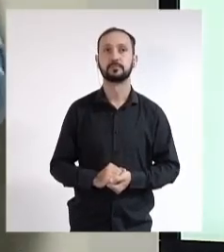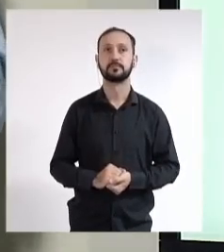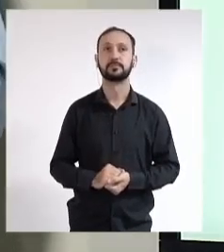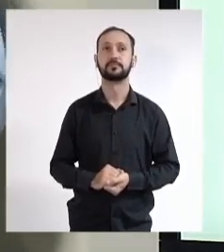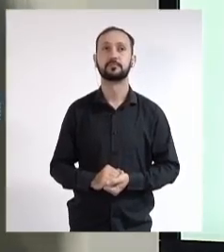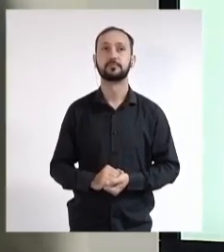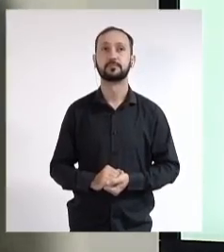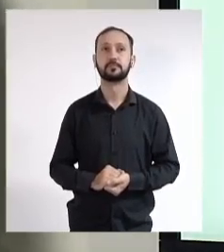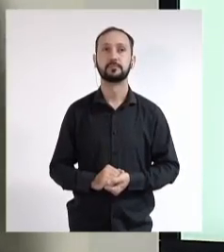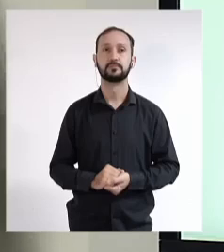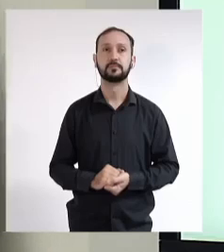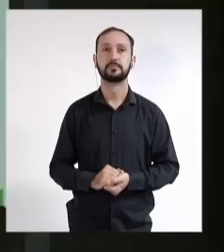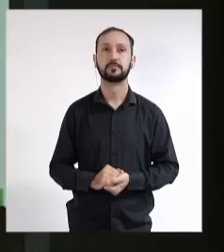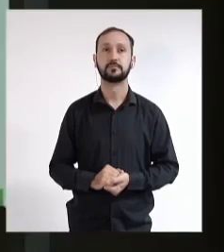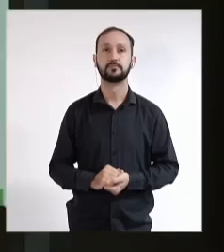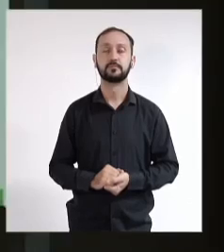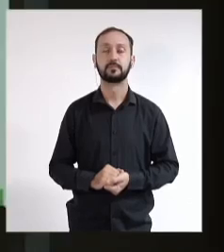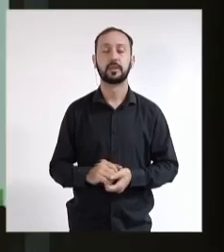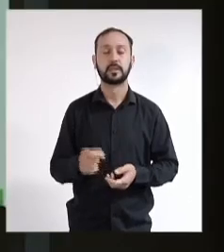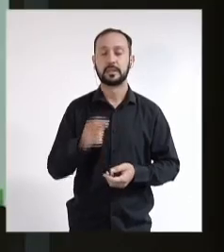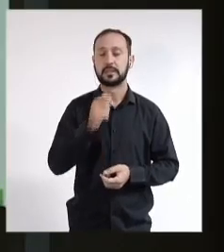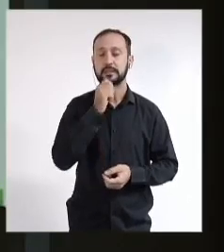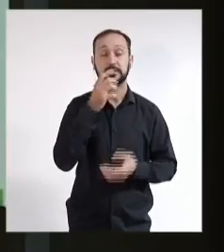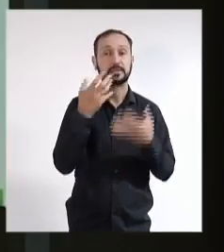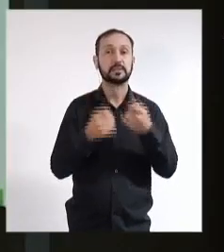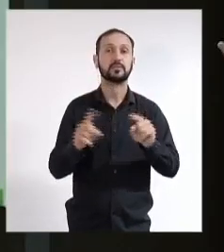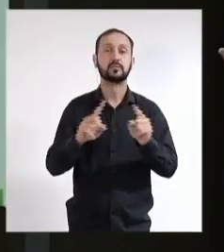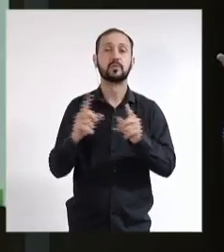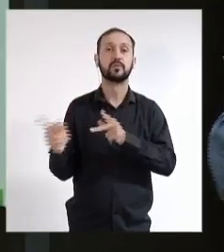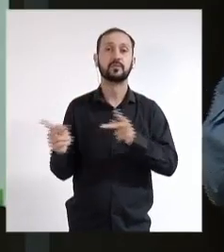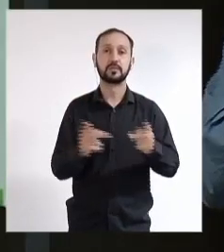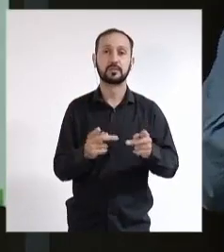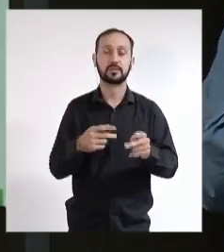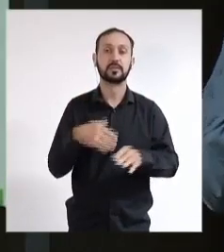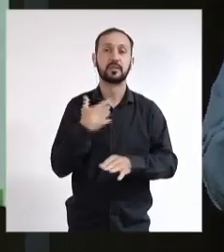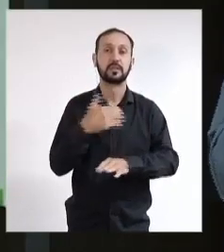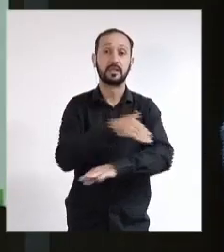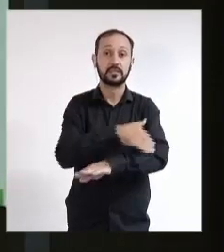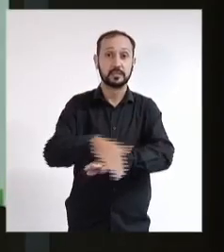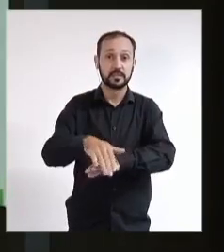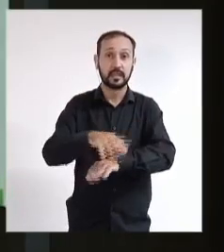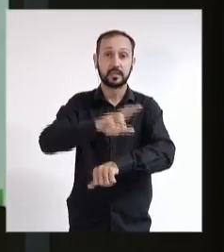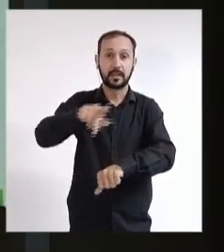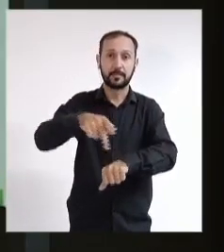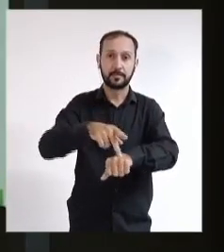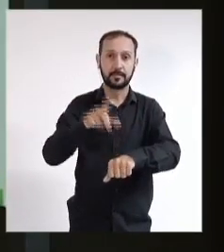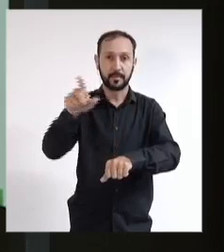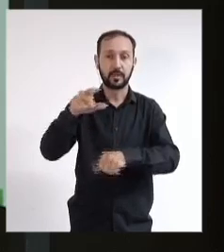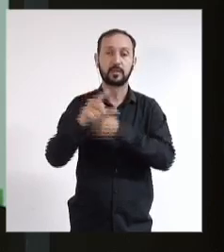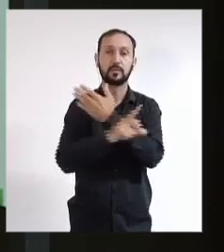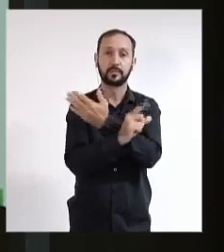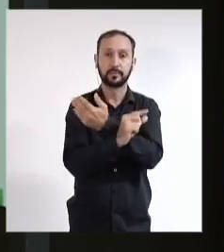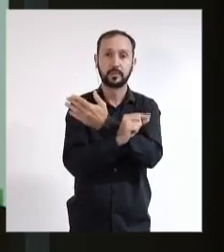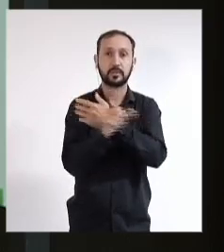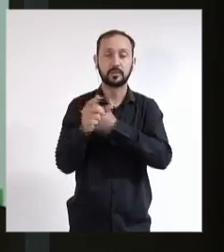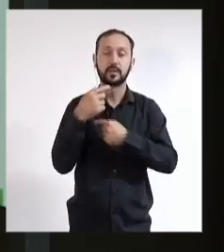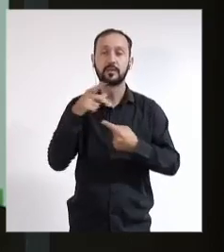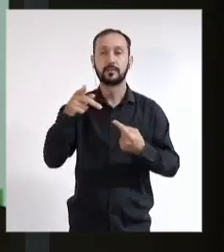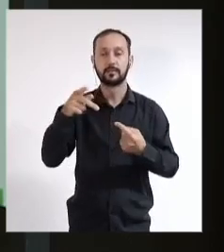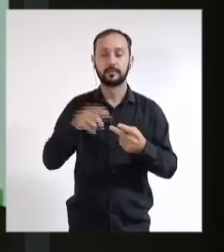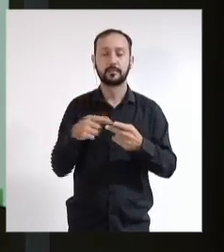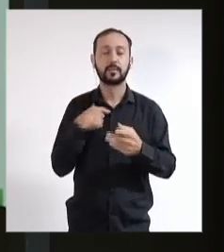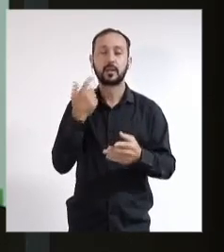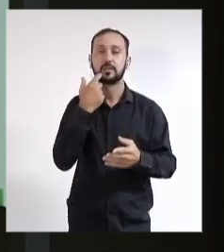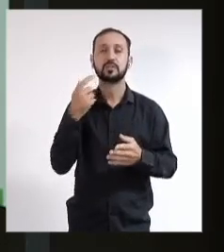né não consideramos aqui a visitação na estrada parque pantanal nem na abstração na estrada parque gráfico tanga e nem um cínico